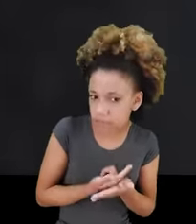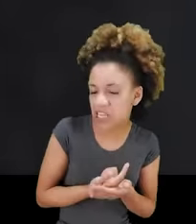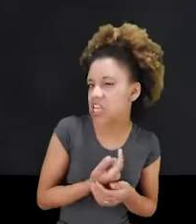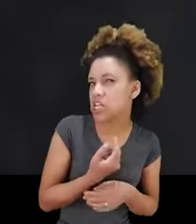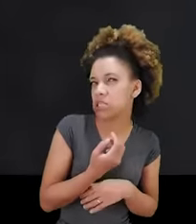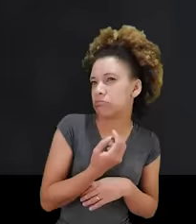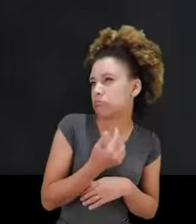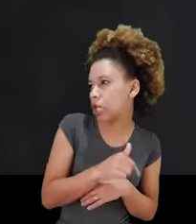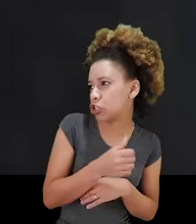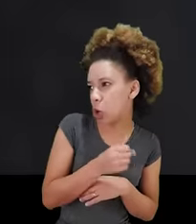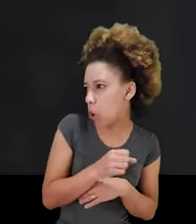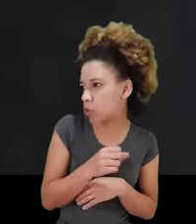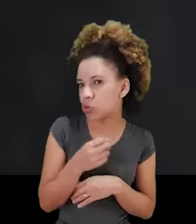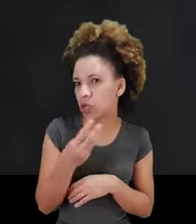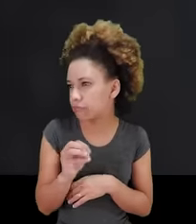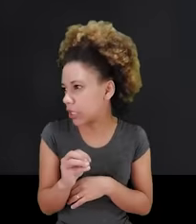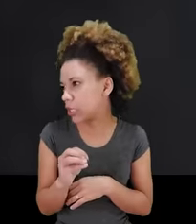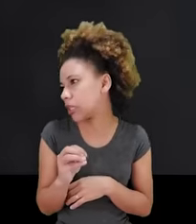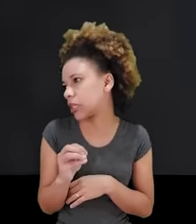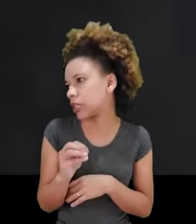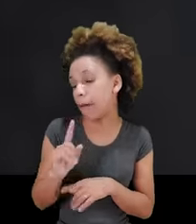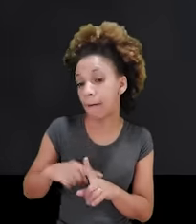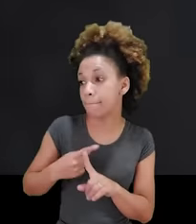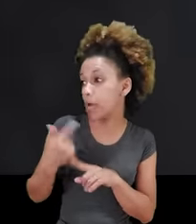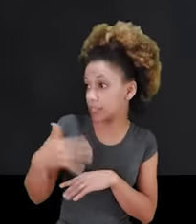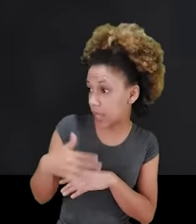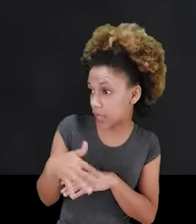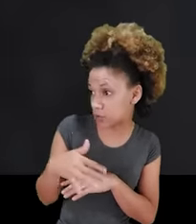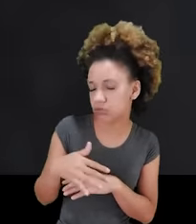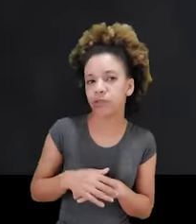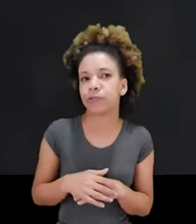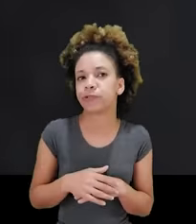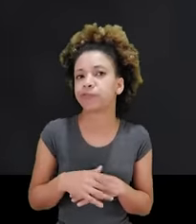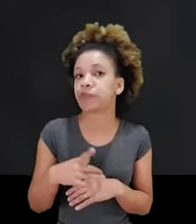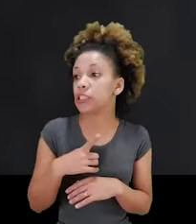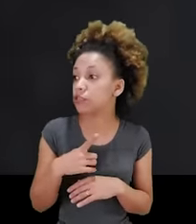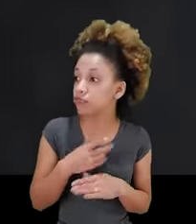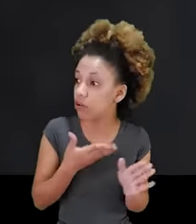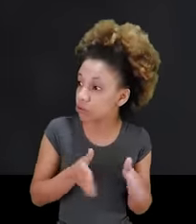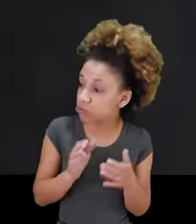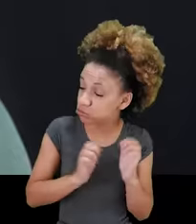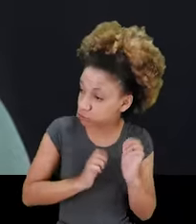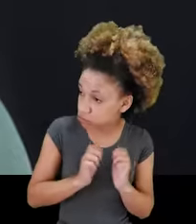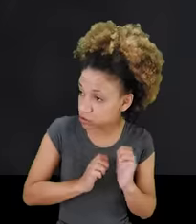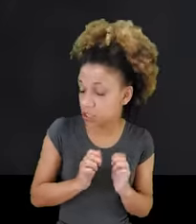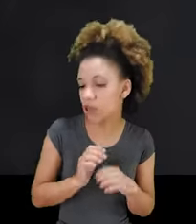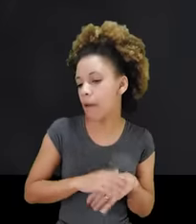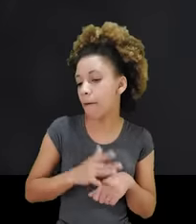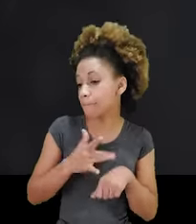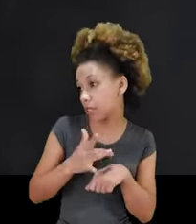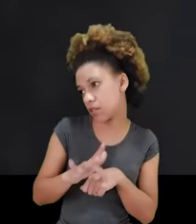7, 8, 20, 30 vezes mais caro porque eram trabalhadas, não é? Entendes? Vinham, nós não tínhamos indústria para trabalhar